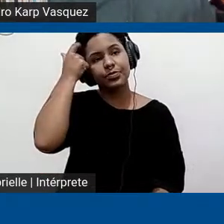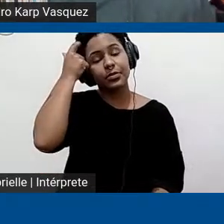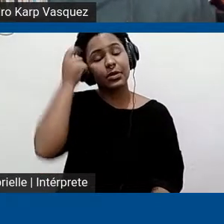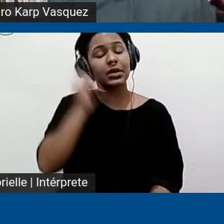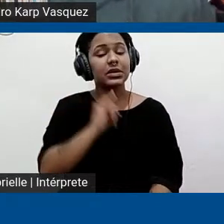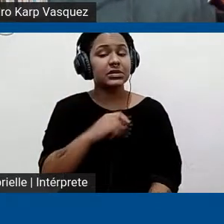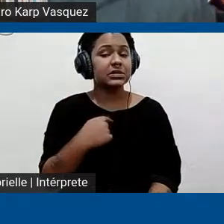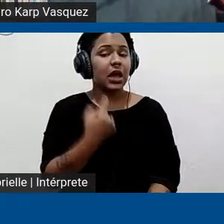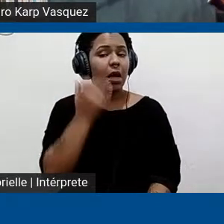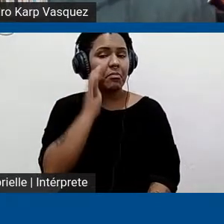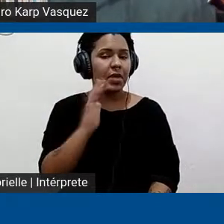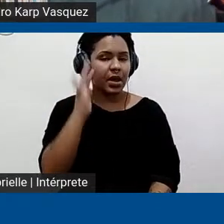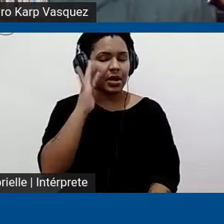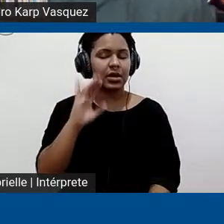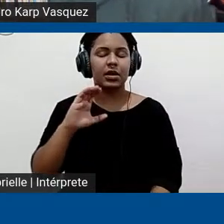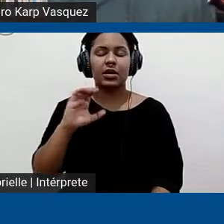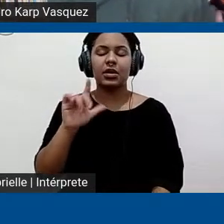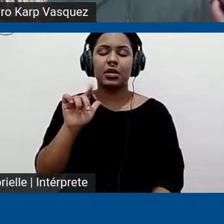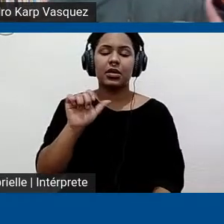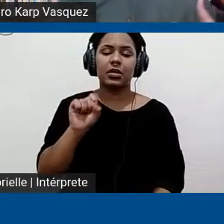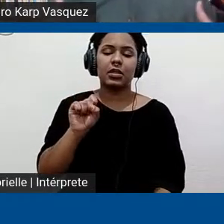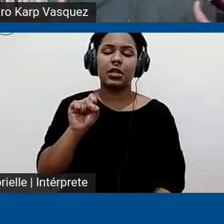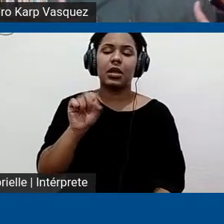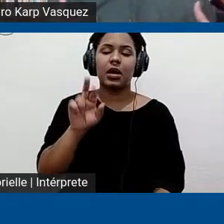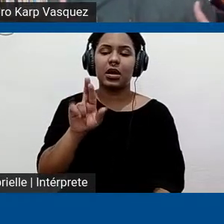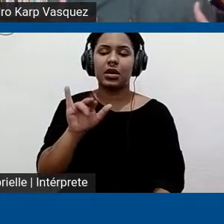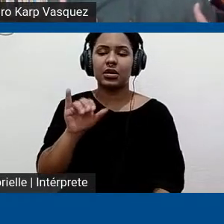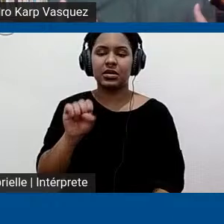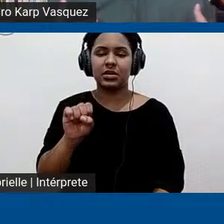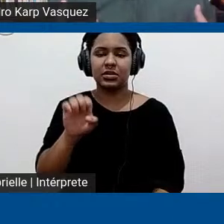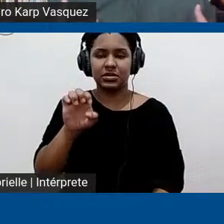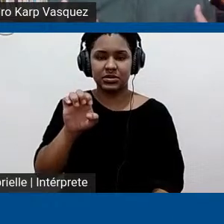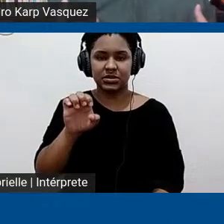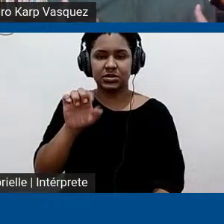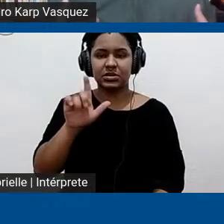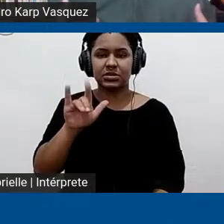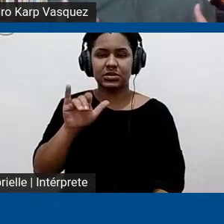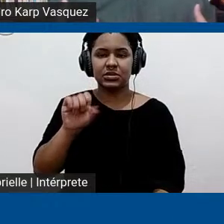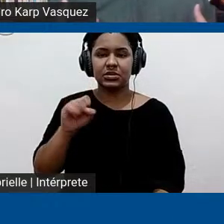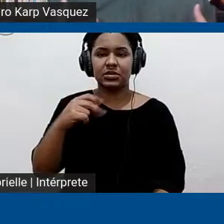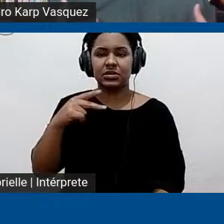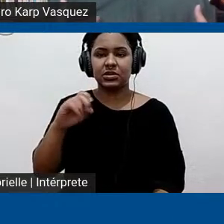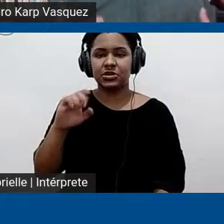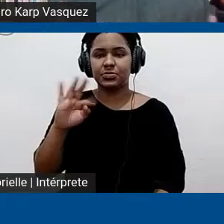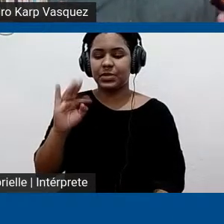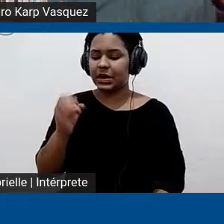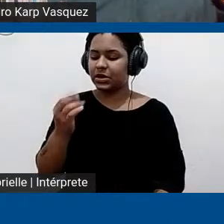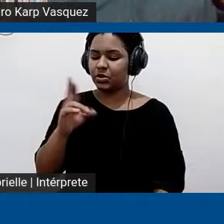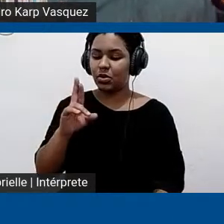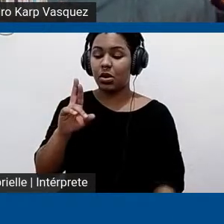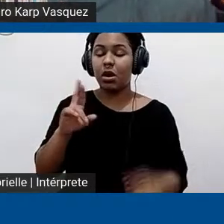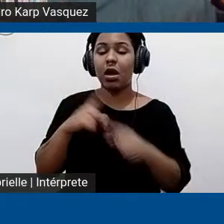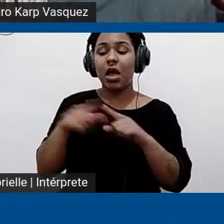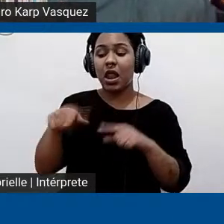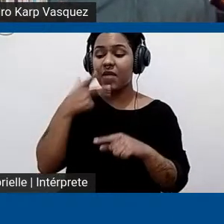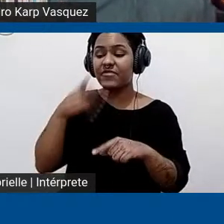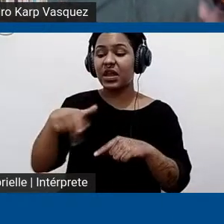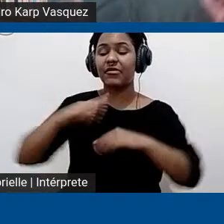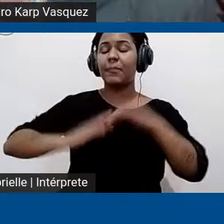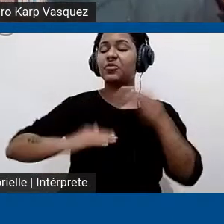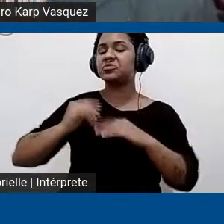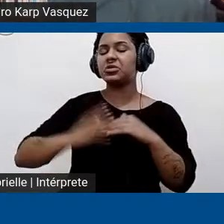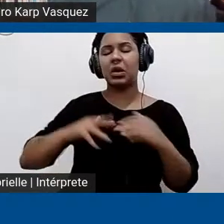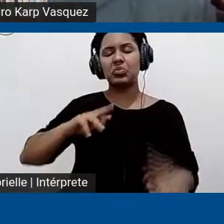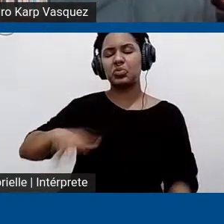que a Clarice Lispector se denominava uma escritora amadora, até o final da vida. Né?